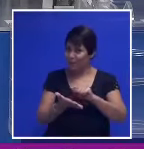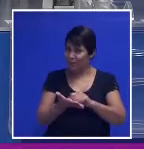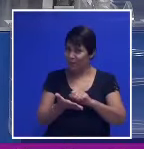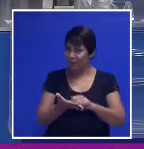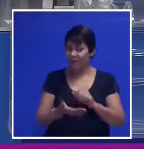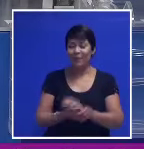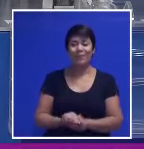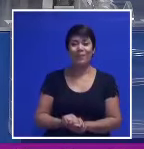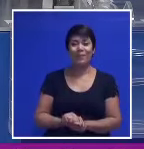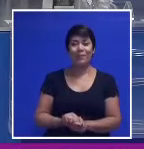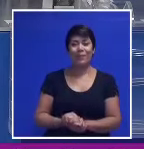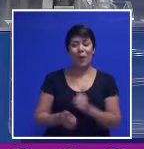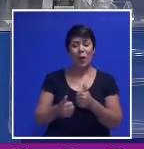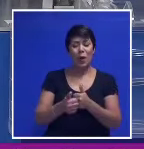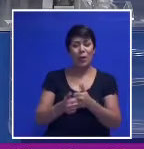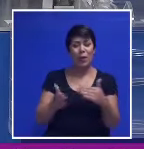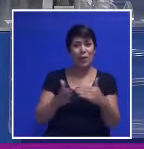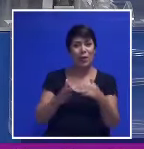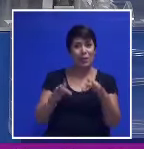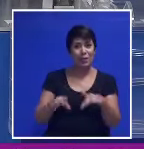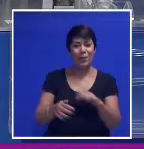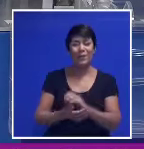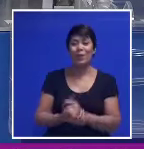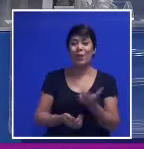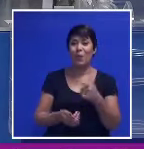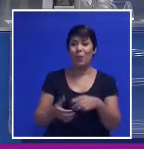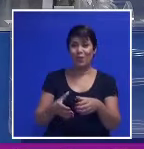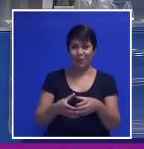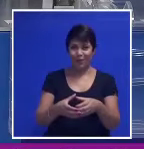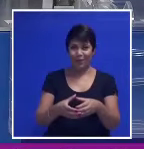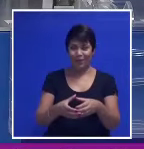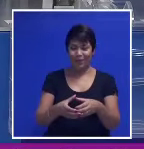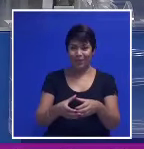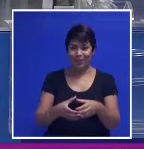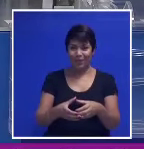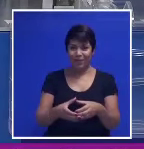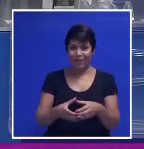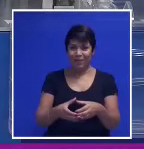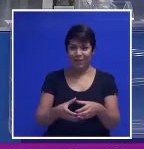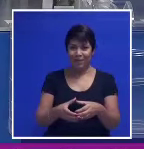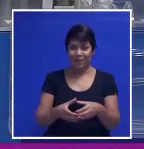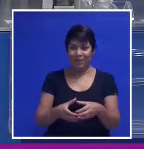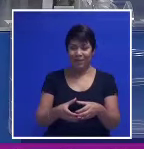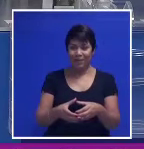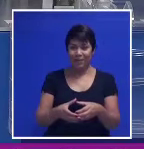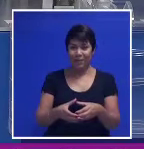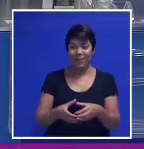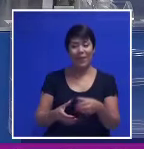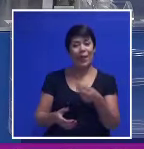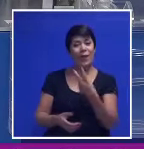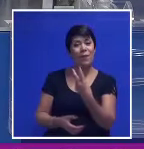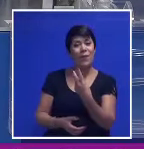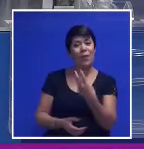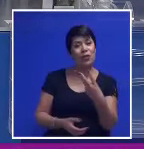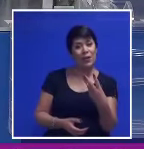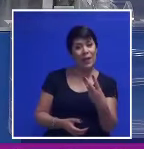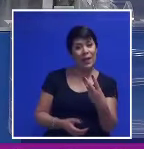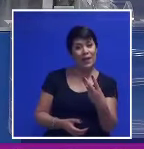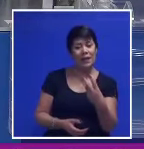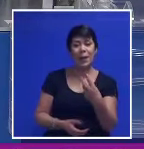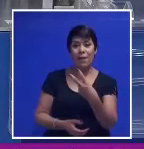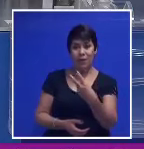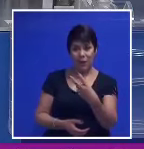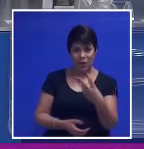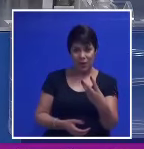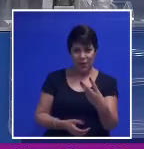anotando. Confira direitinho a sua aposta. Vem chegando mais uma bola sorteada, é 23.